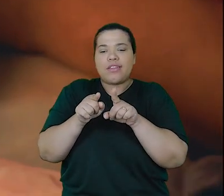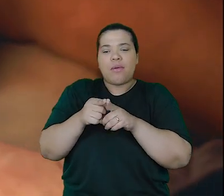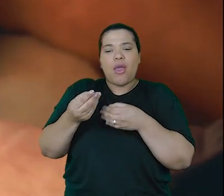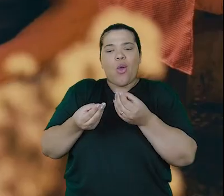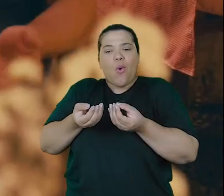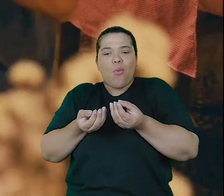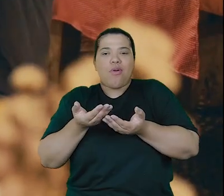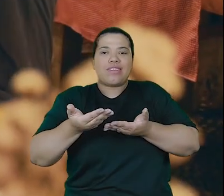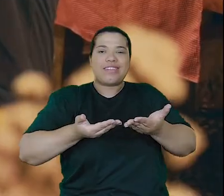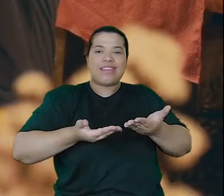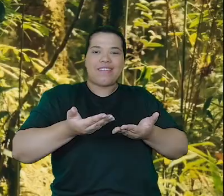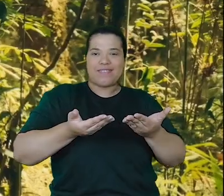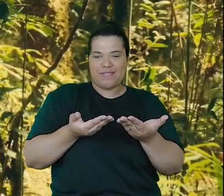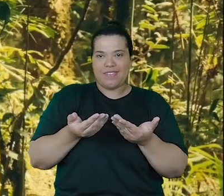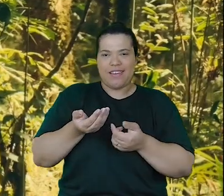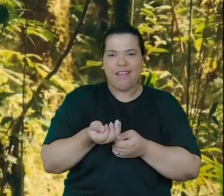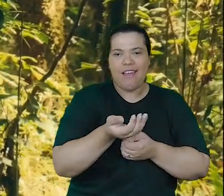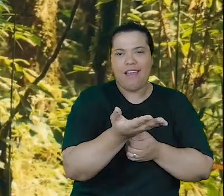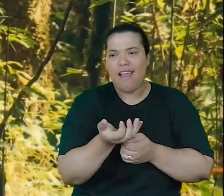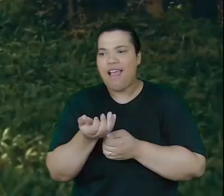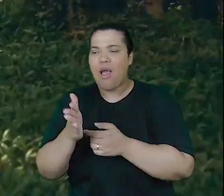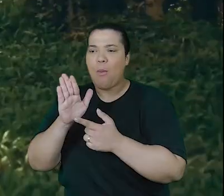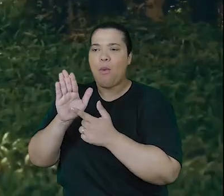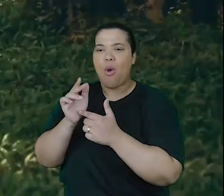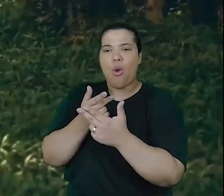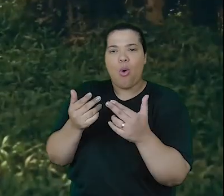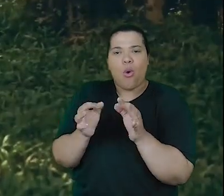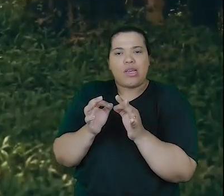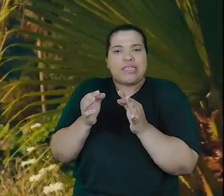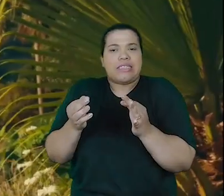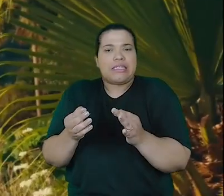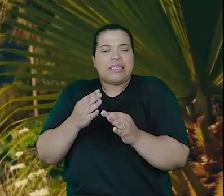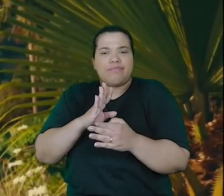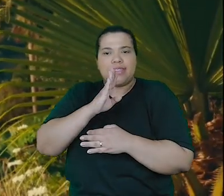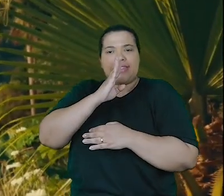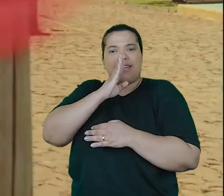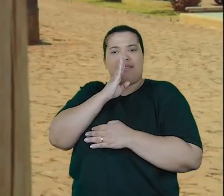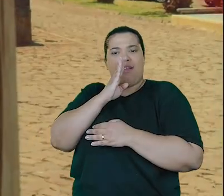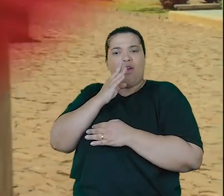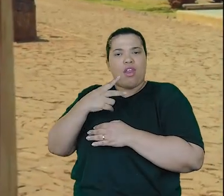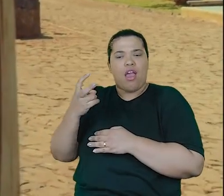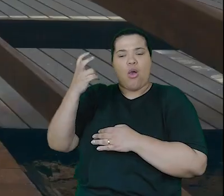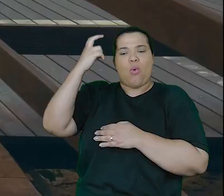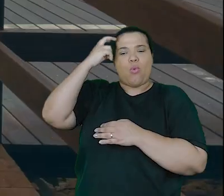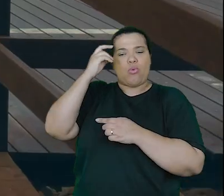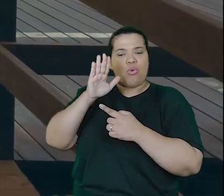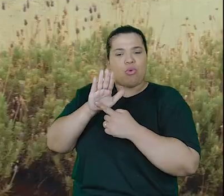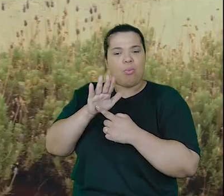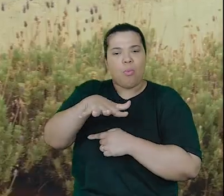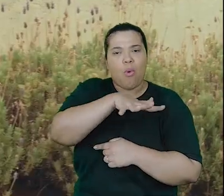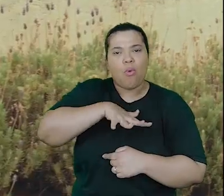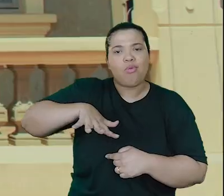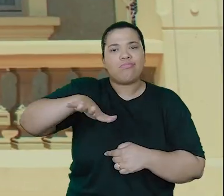de servir, revelando pistas silenciosas das heranças e das culturas que formam a nossa